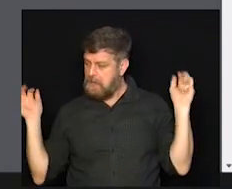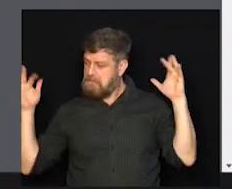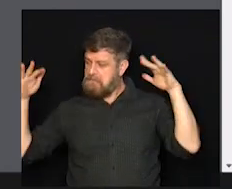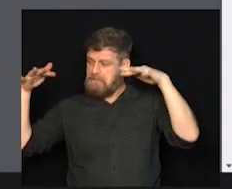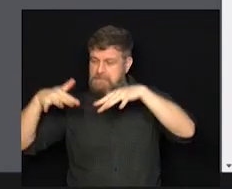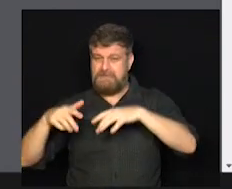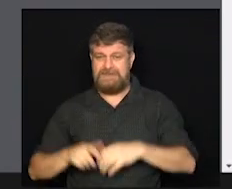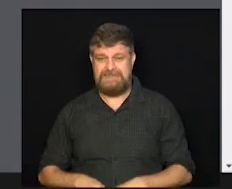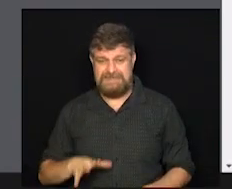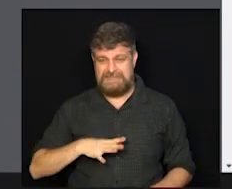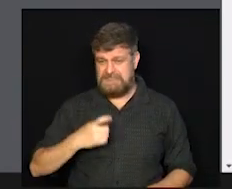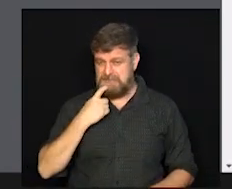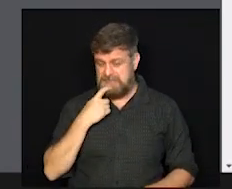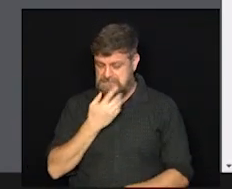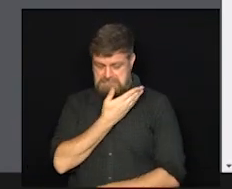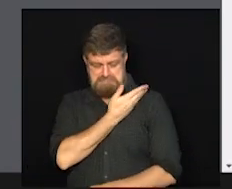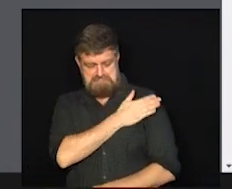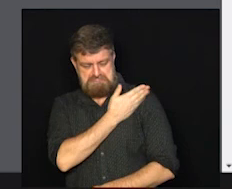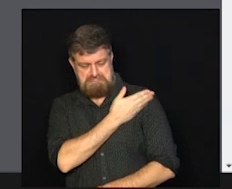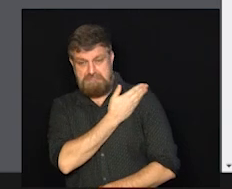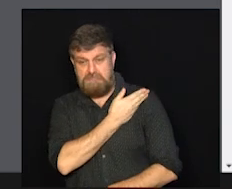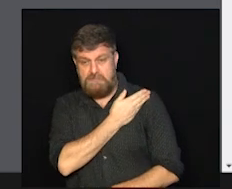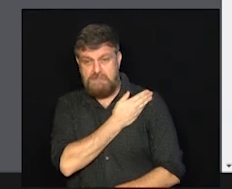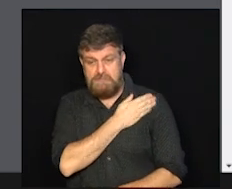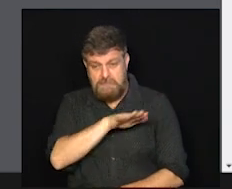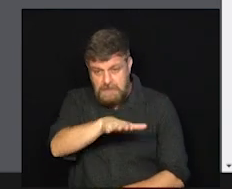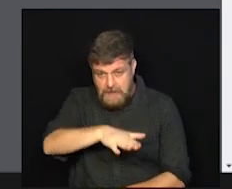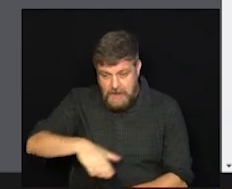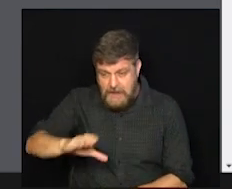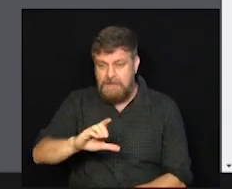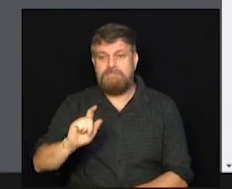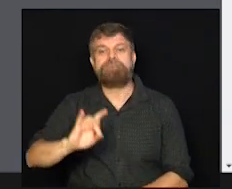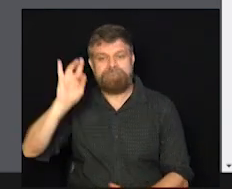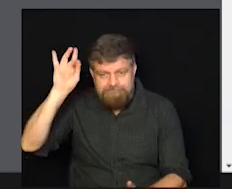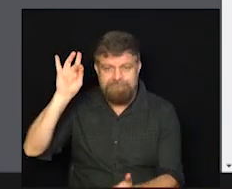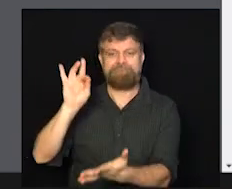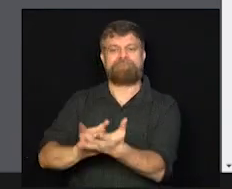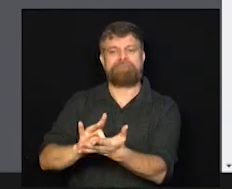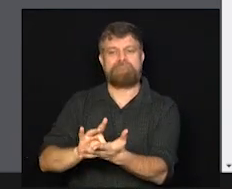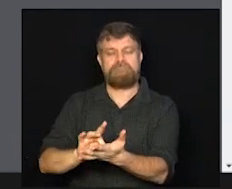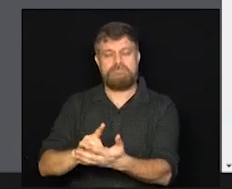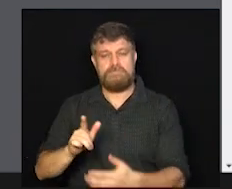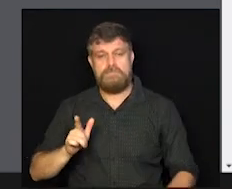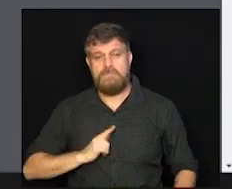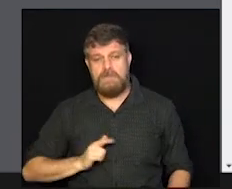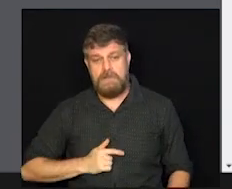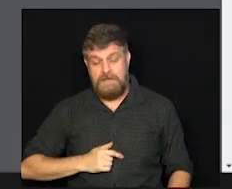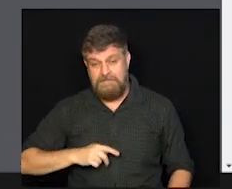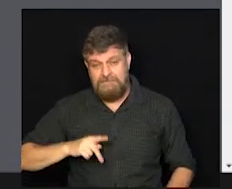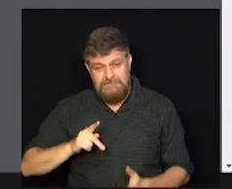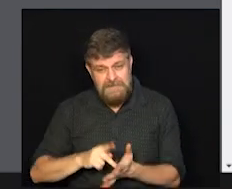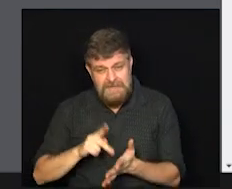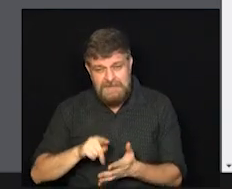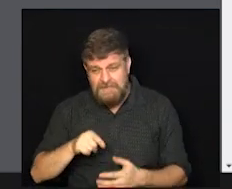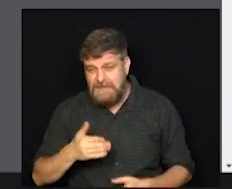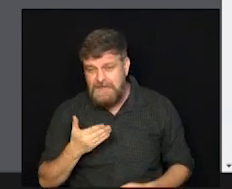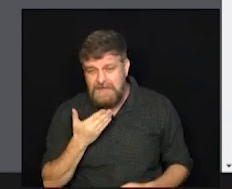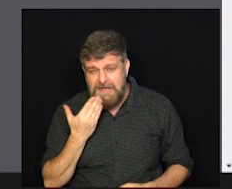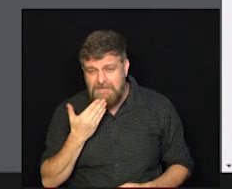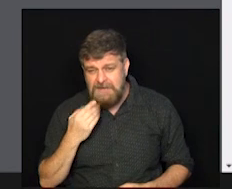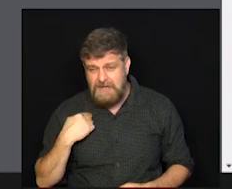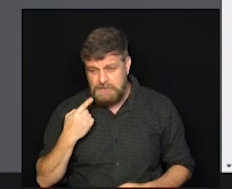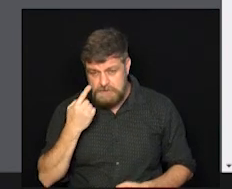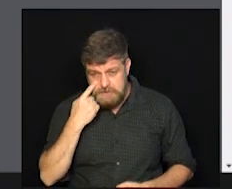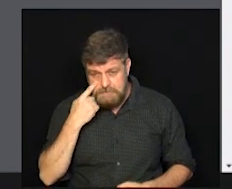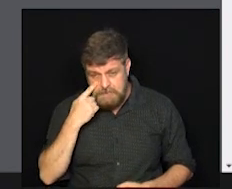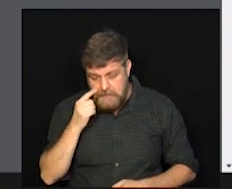outra forma. E a região do Campo Grande confirma isso. E tanto confirma, é mais fácil nós vermos políticas públicas